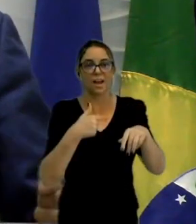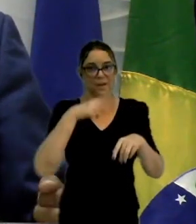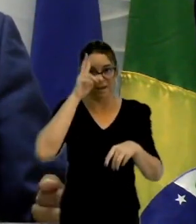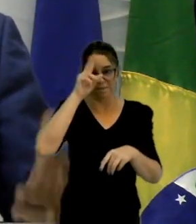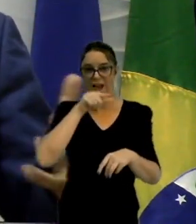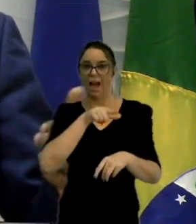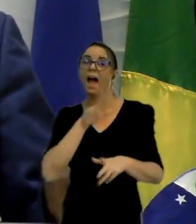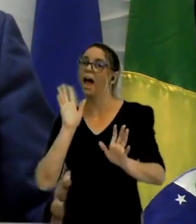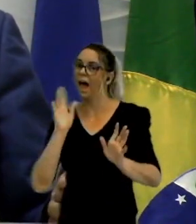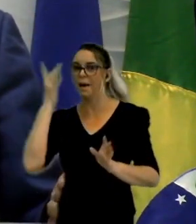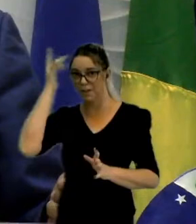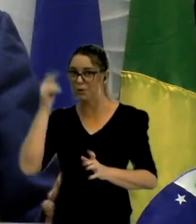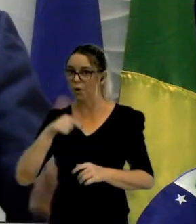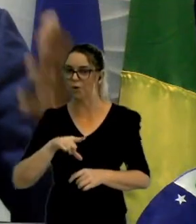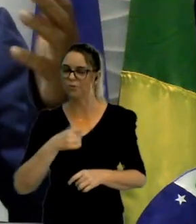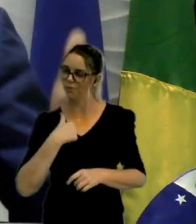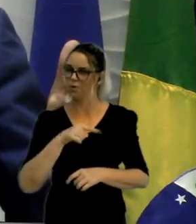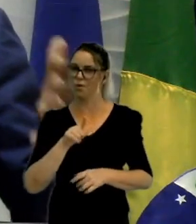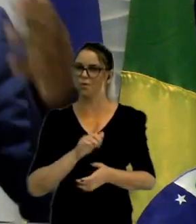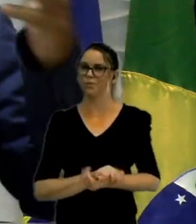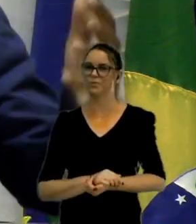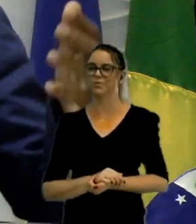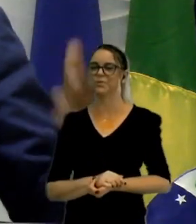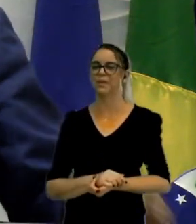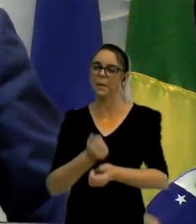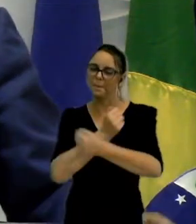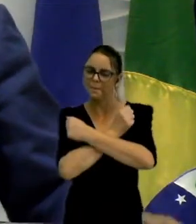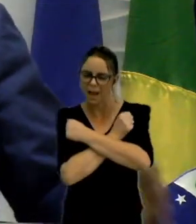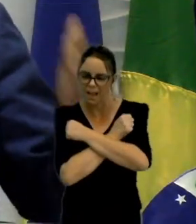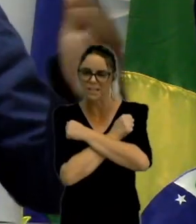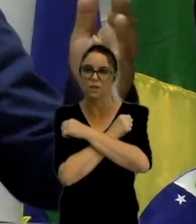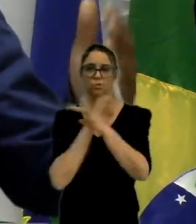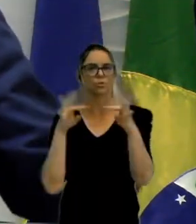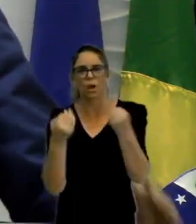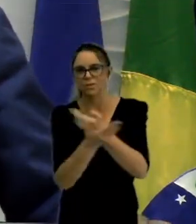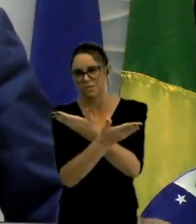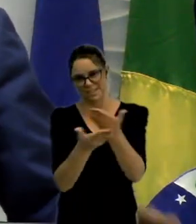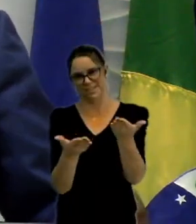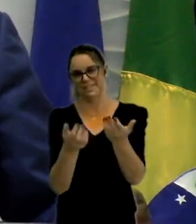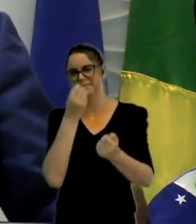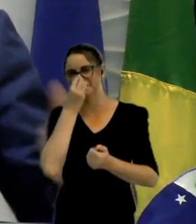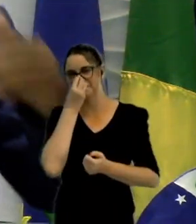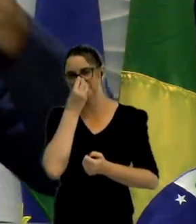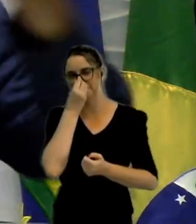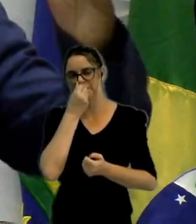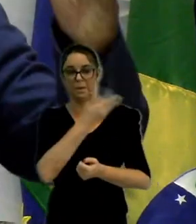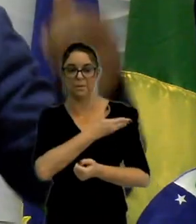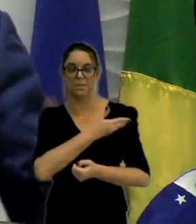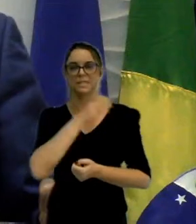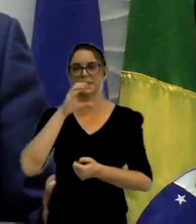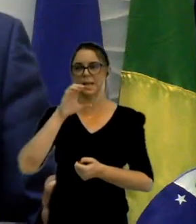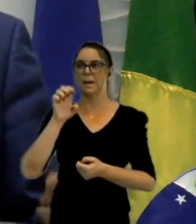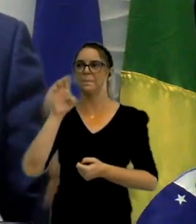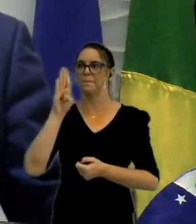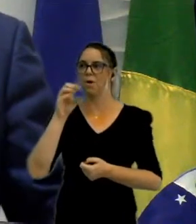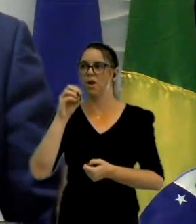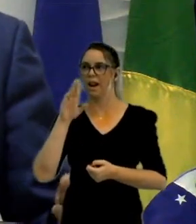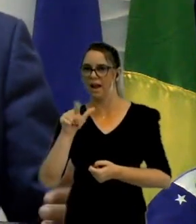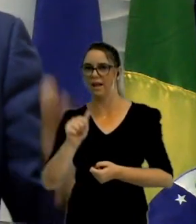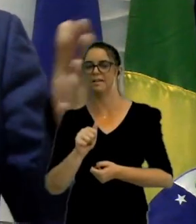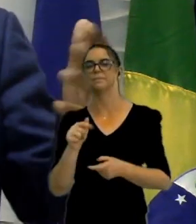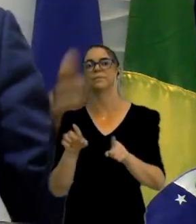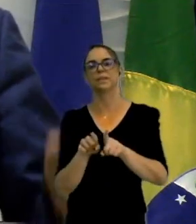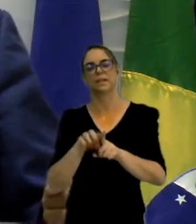amanhã estarei por aí de novo. Quero mandar um abraço para todos vocês, o nosso amigo Cibola, Galega e todas aí que